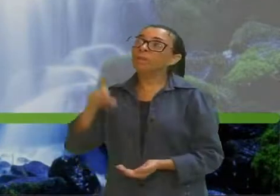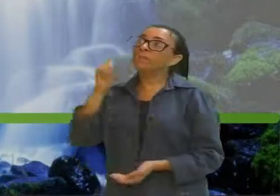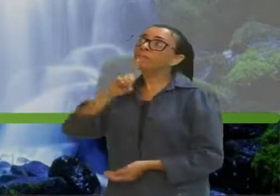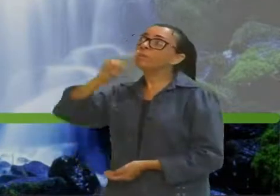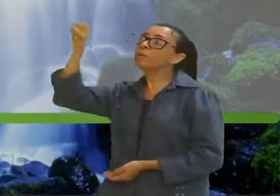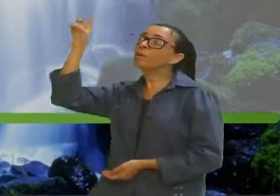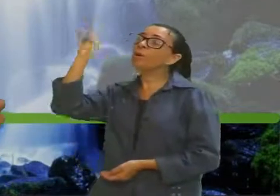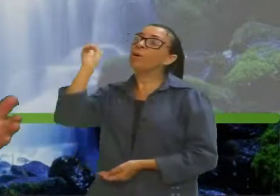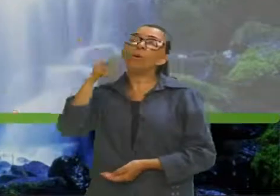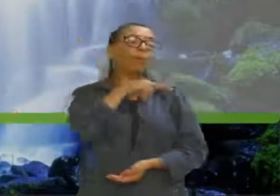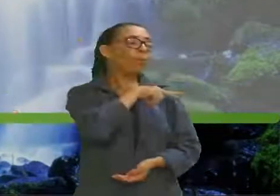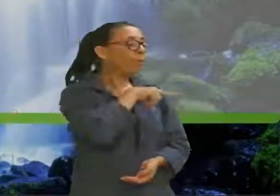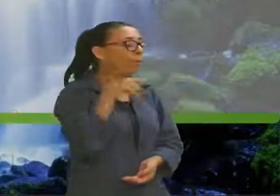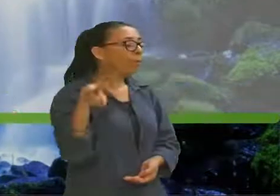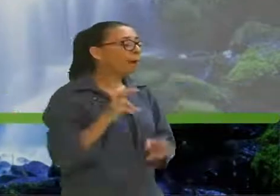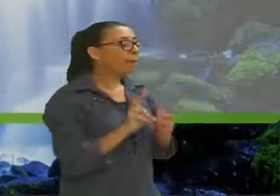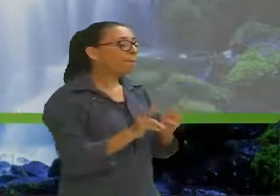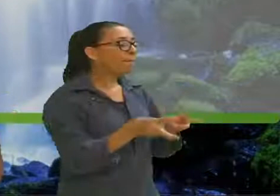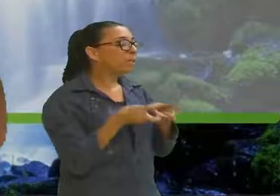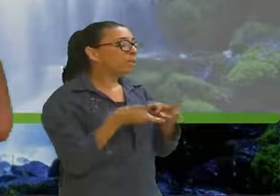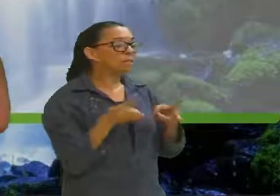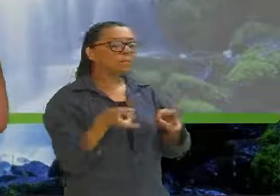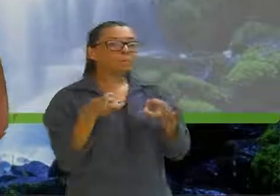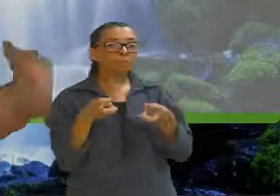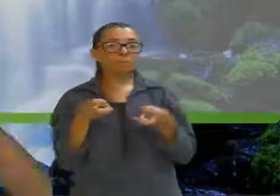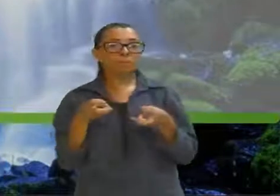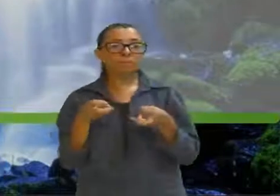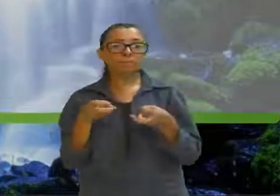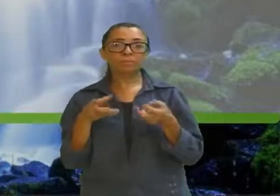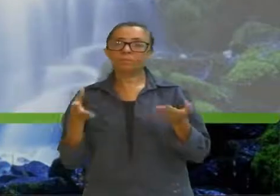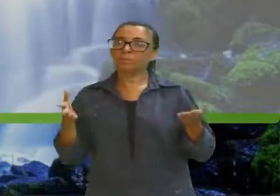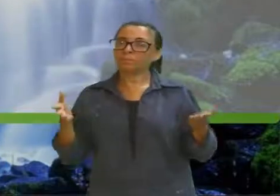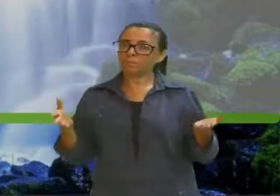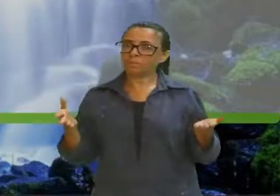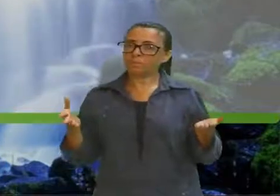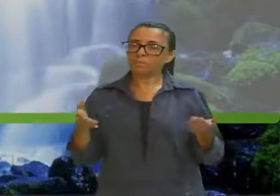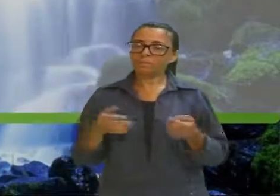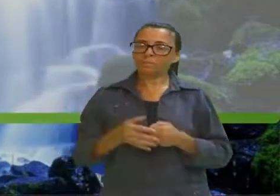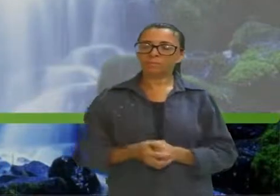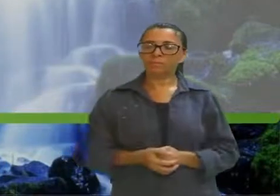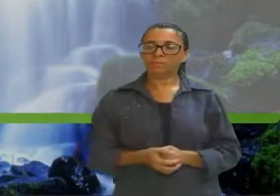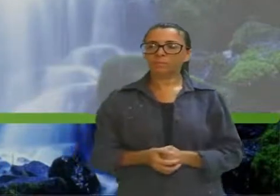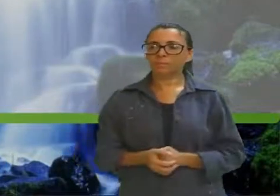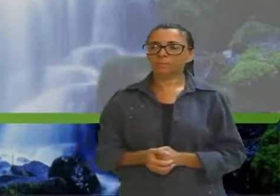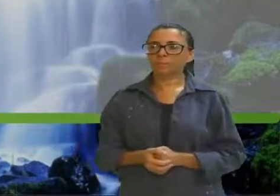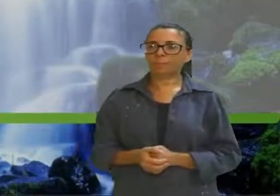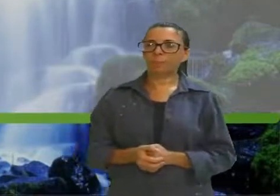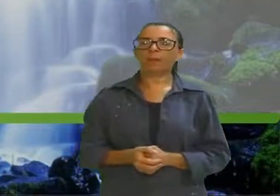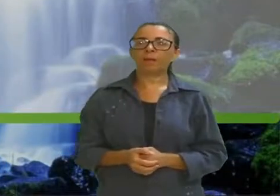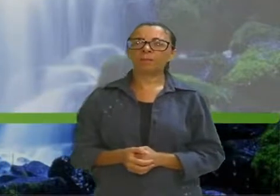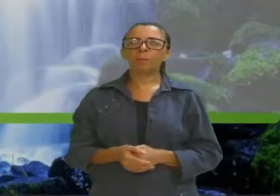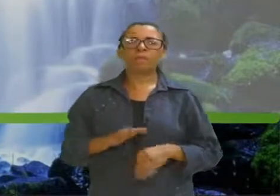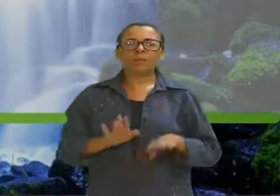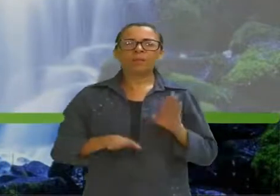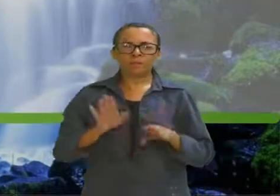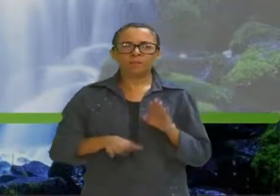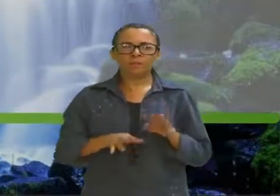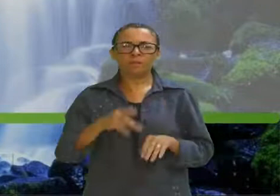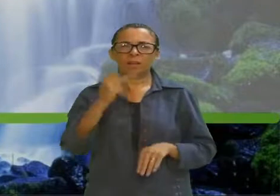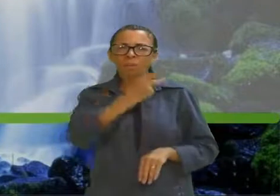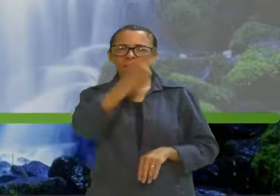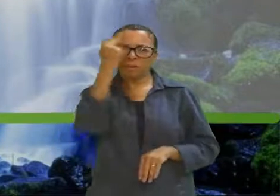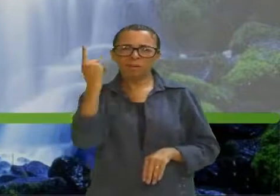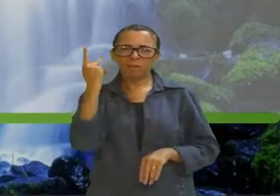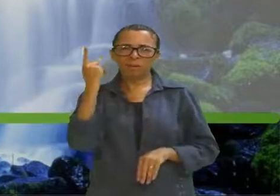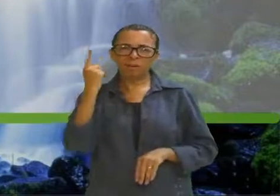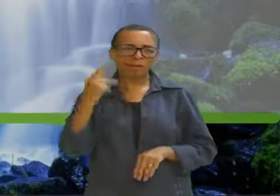quem que poderia dar sim, eu obedeço 100% a palavra do Senhor, né? Nem a gente já falou na lição. Só